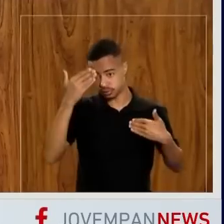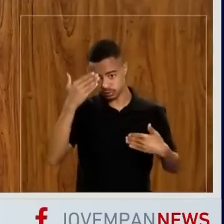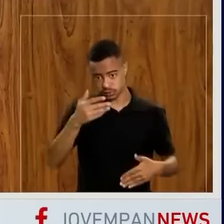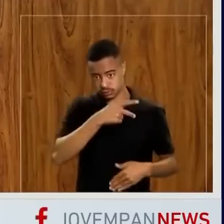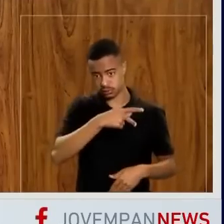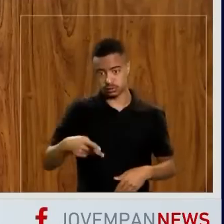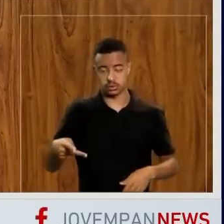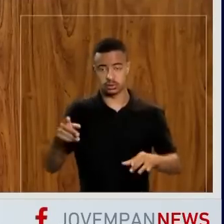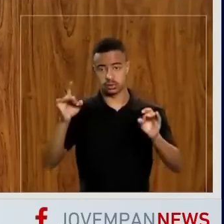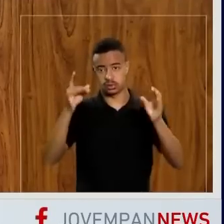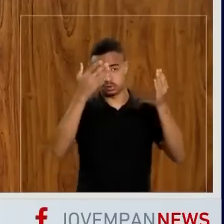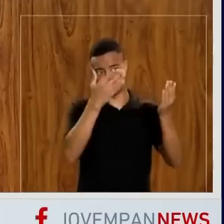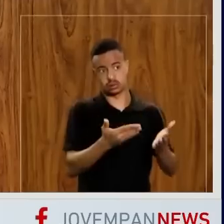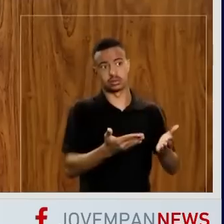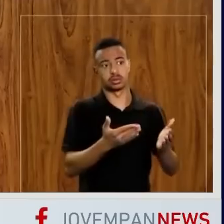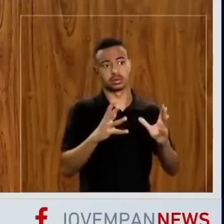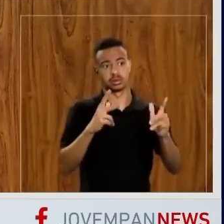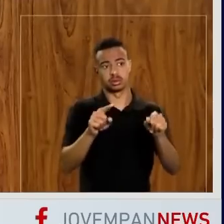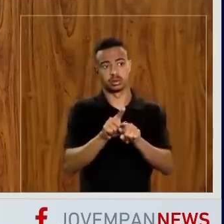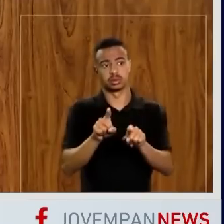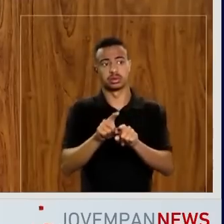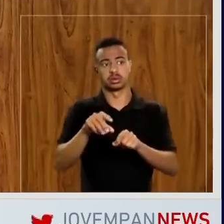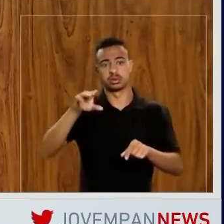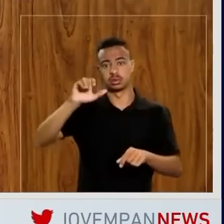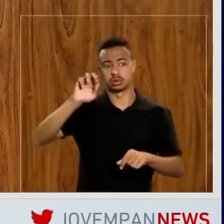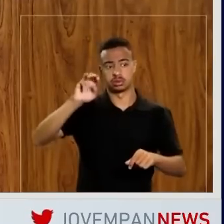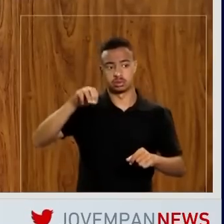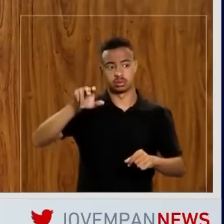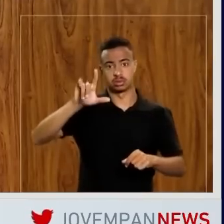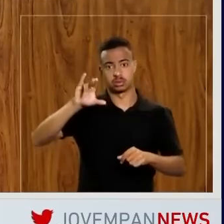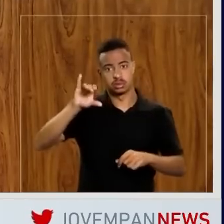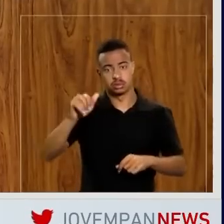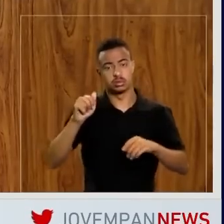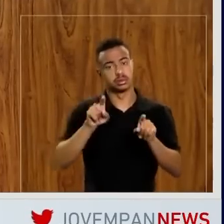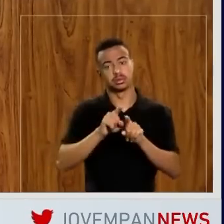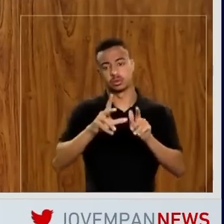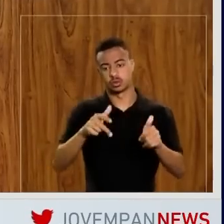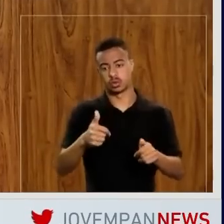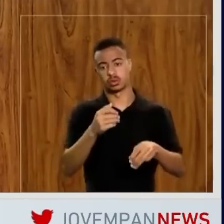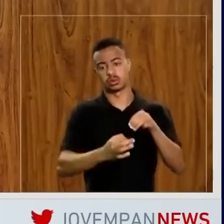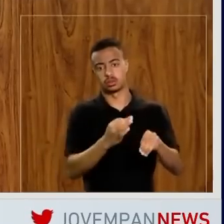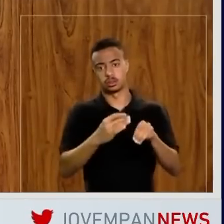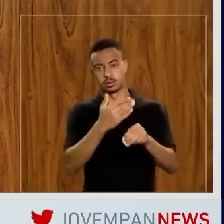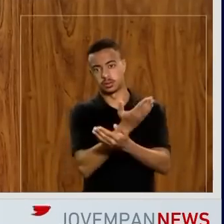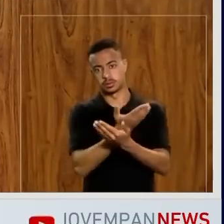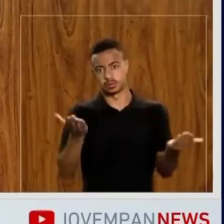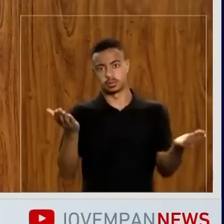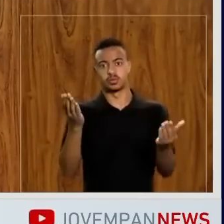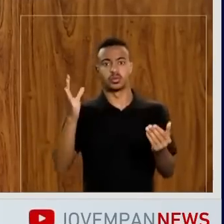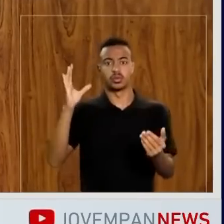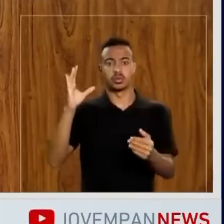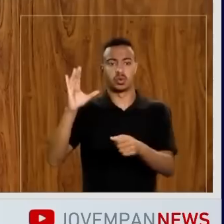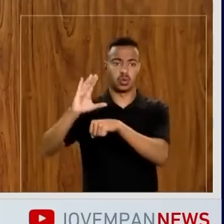estar fazendo em Nova York a convite de empresários brasileiros para falar em